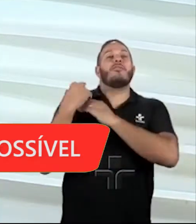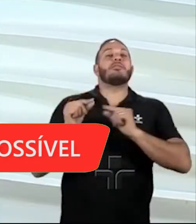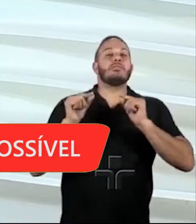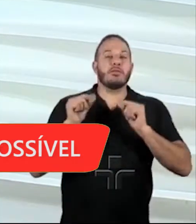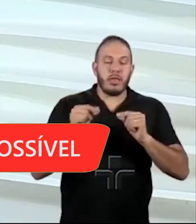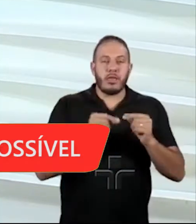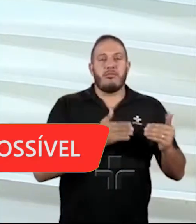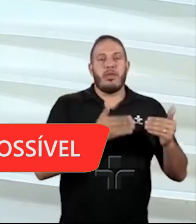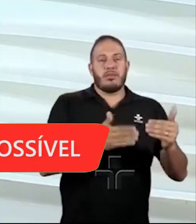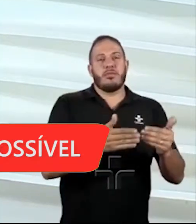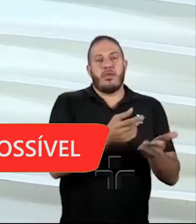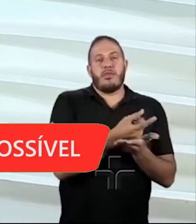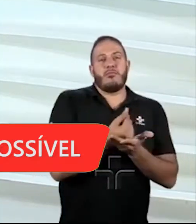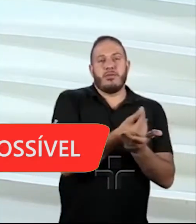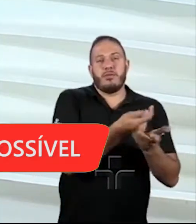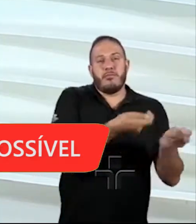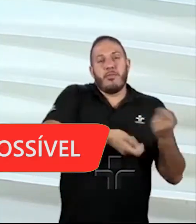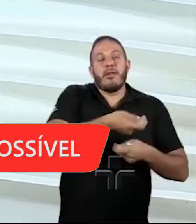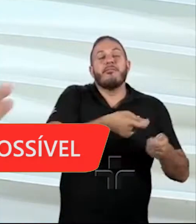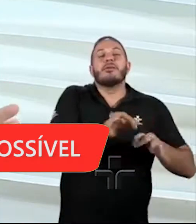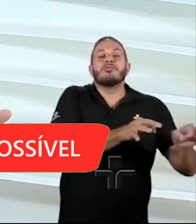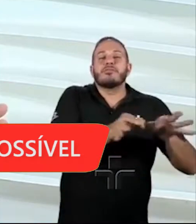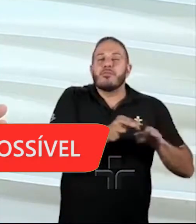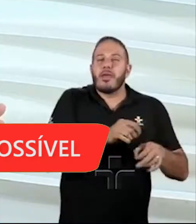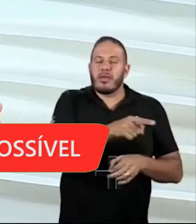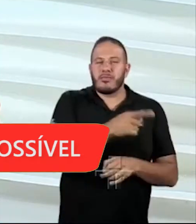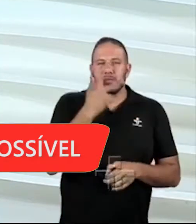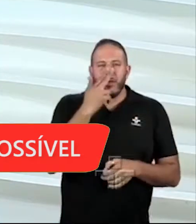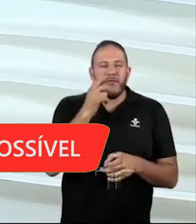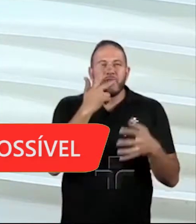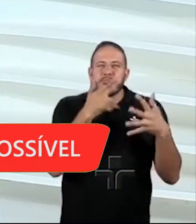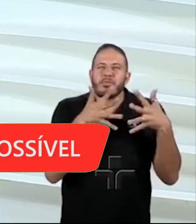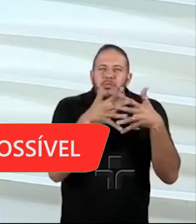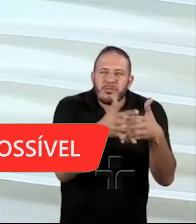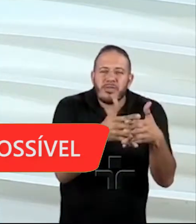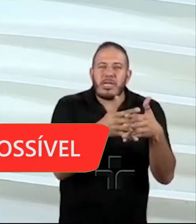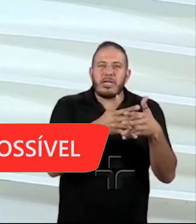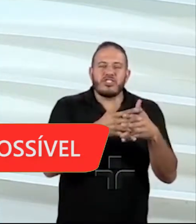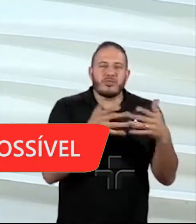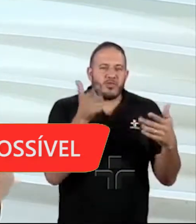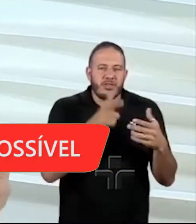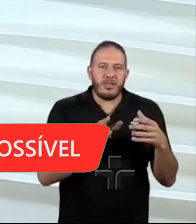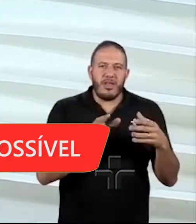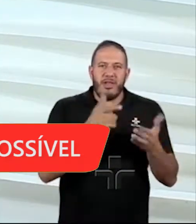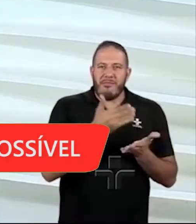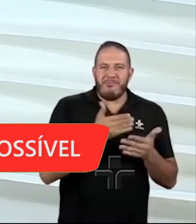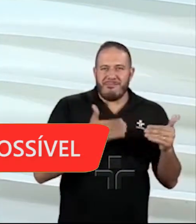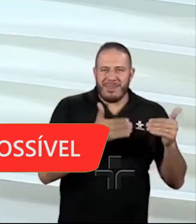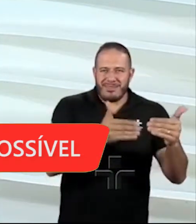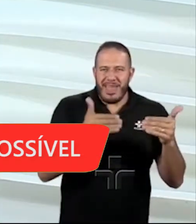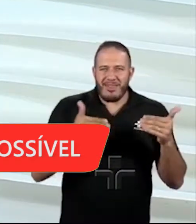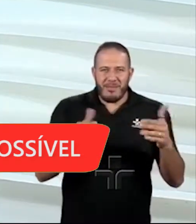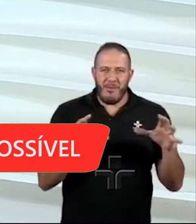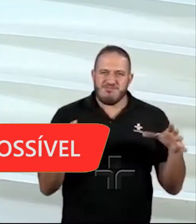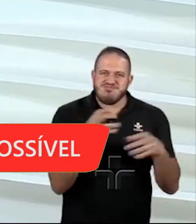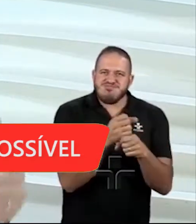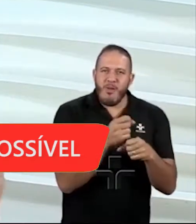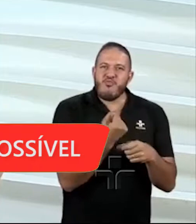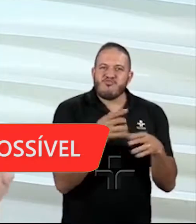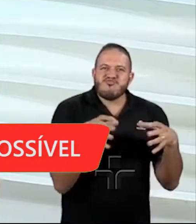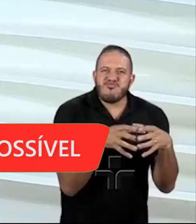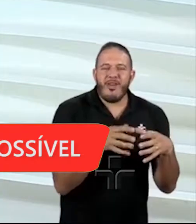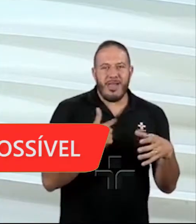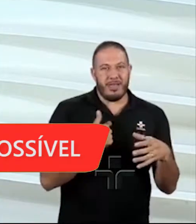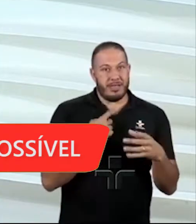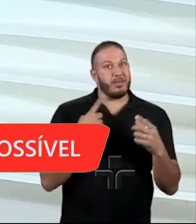do presidente eleito Jair Bolsonaro, Guardia disse que existe espaço extraordinário para simplificar a estrutura tributária